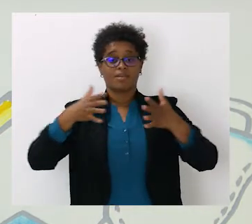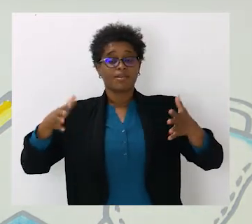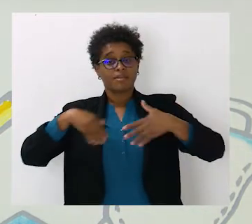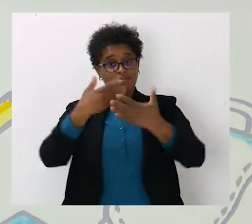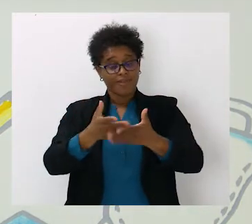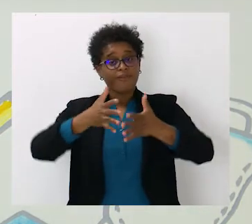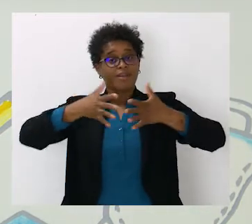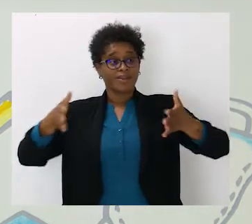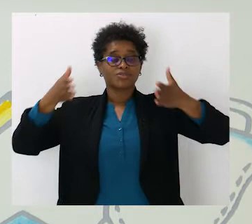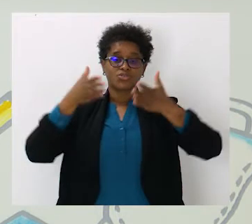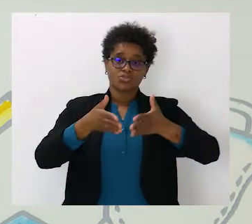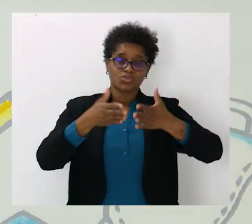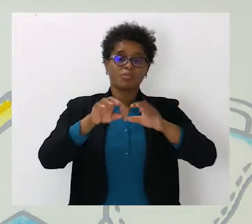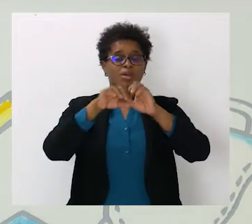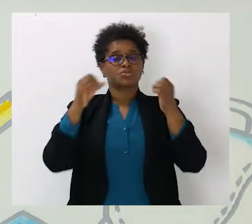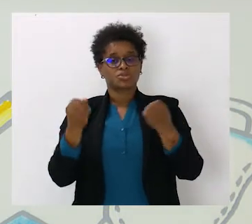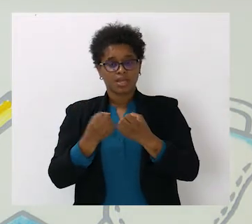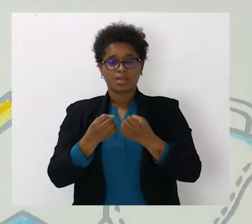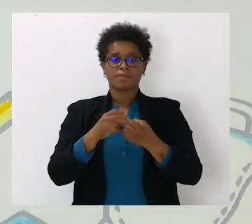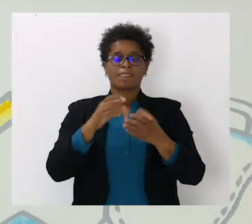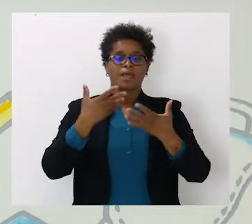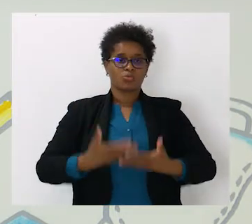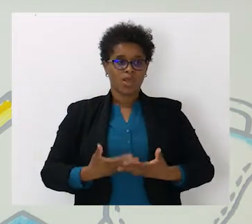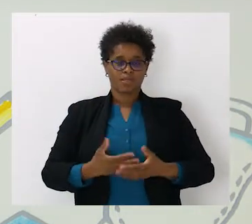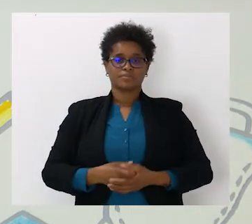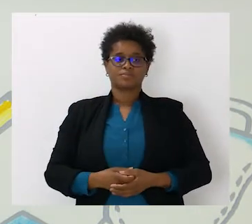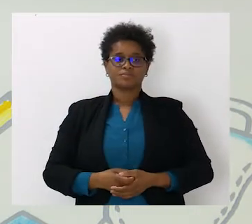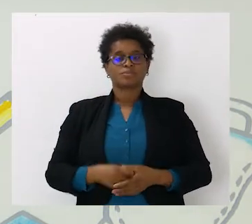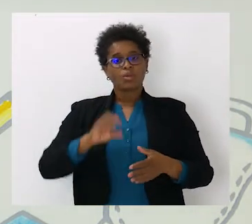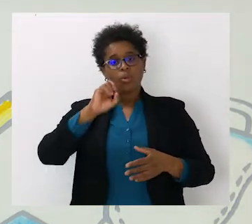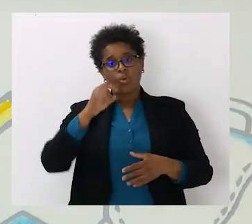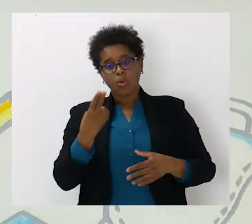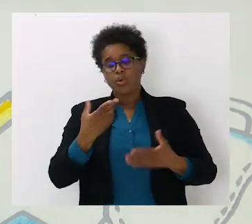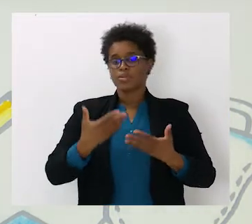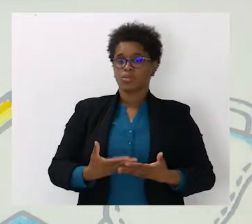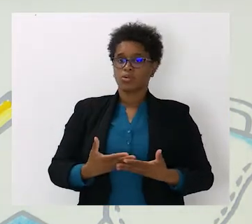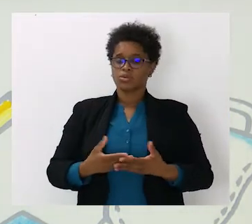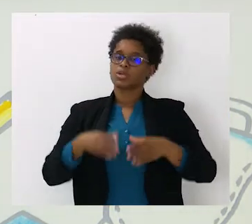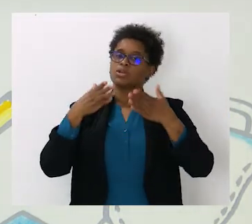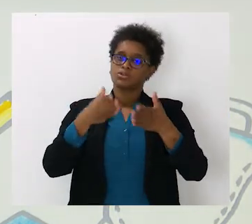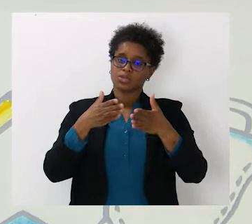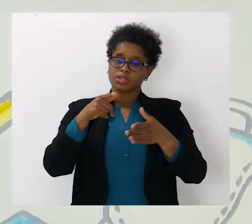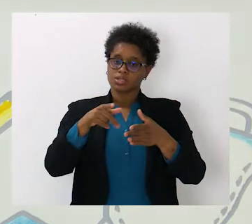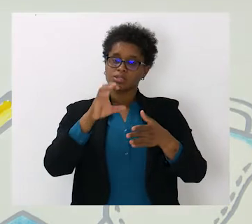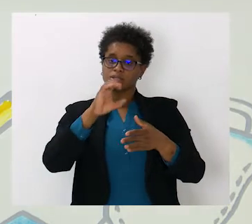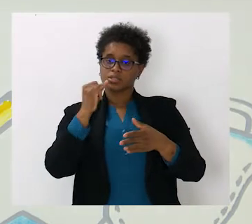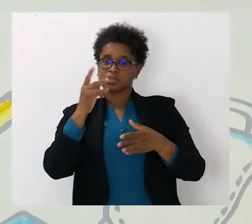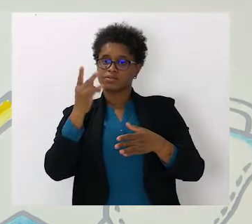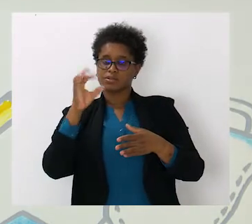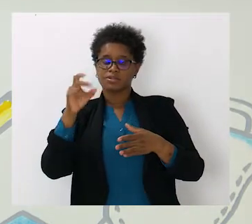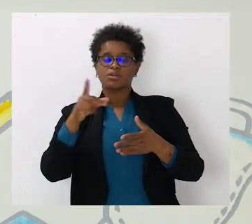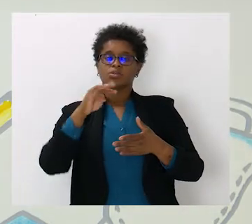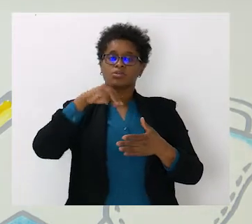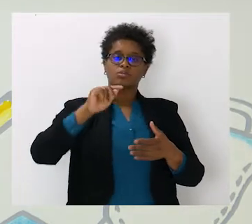grandes contributos para a sociedade atual. Ou então, os contributos dessas civilizações